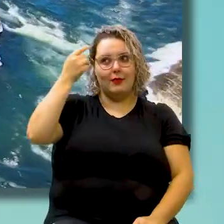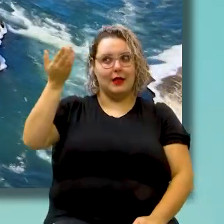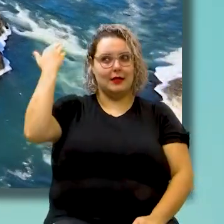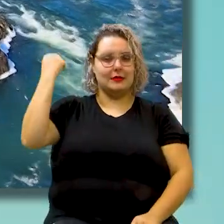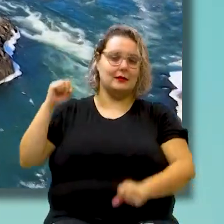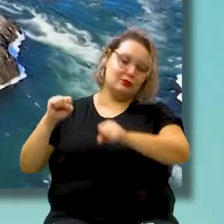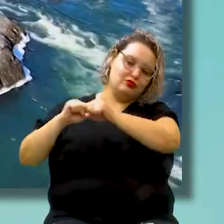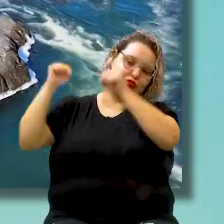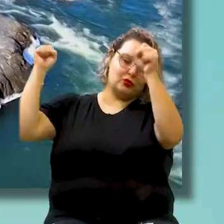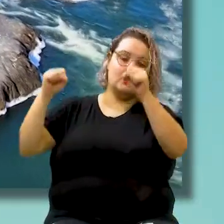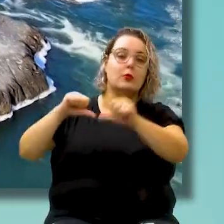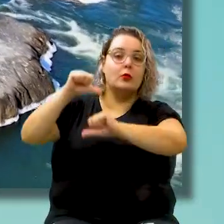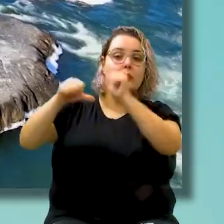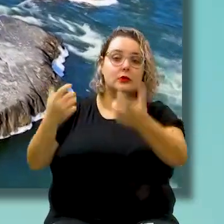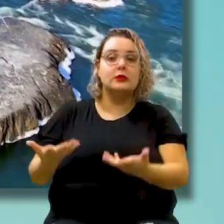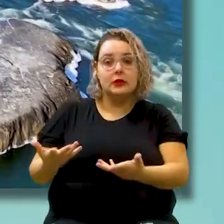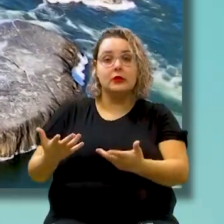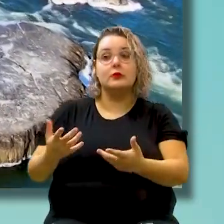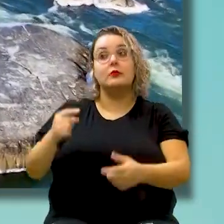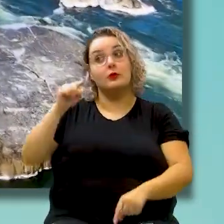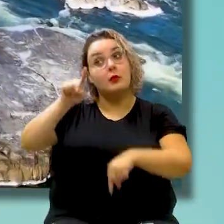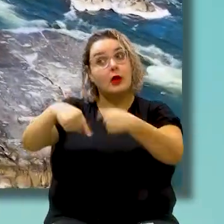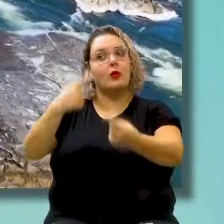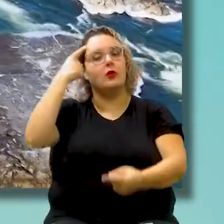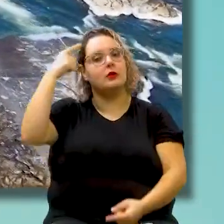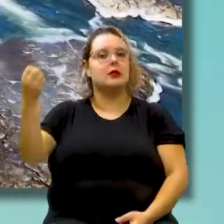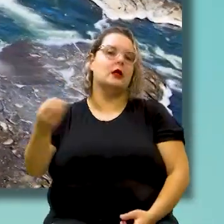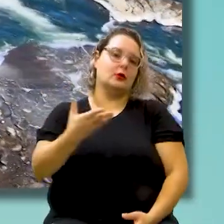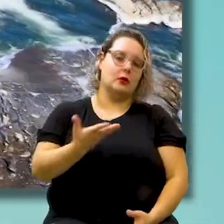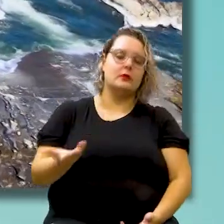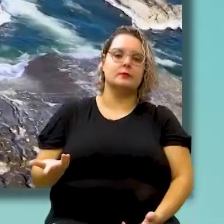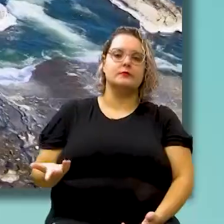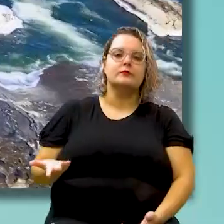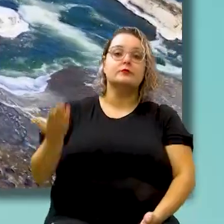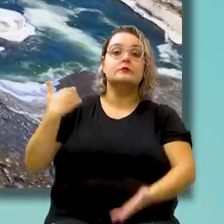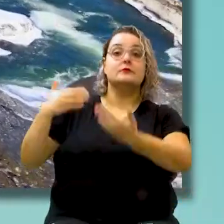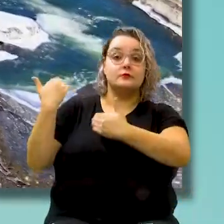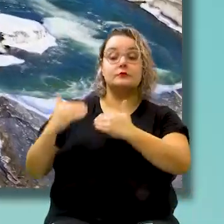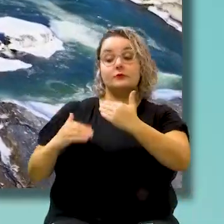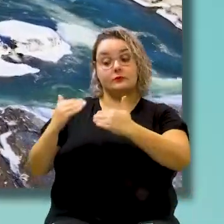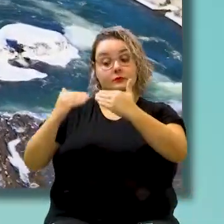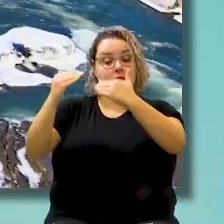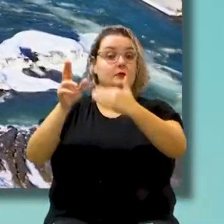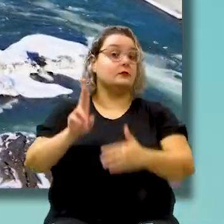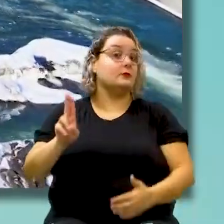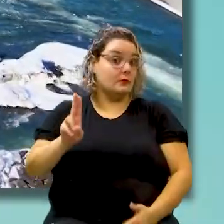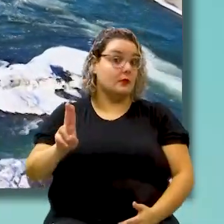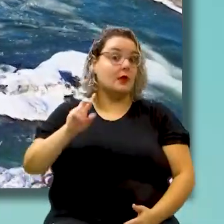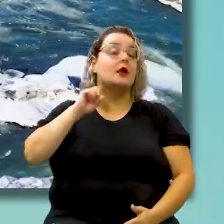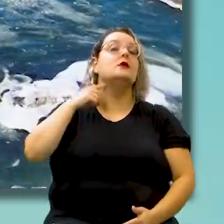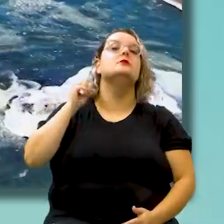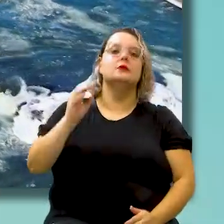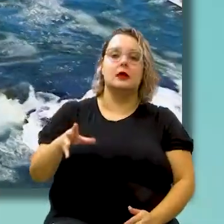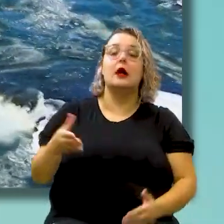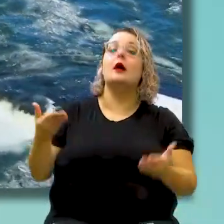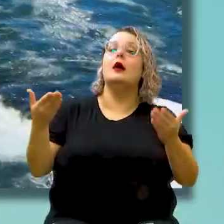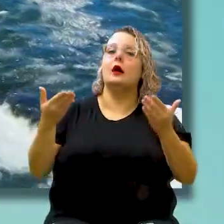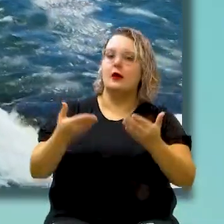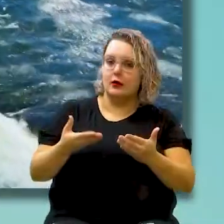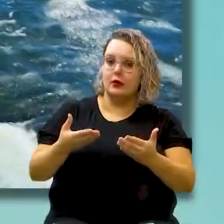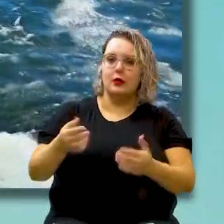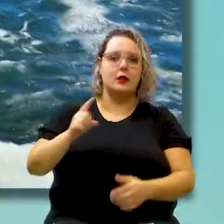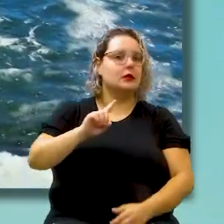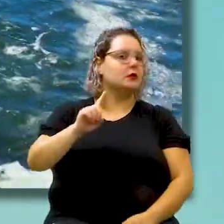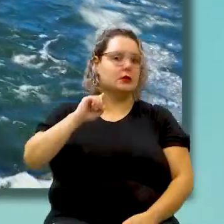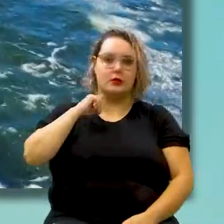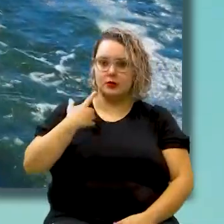anterior radicalmente para outra, né? Sem dúvida. Então, se tudo antes era tirar, produzir, usar e descartar,